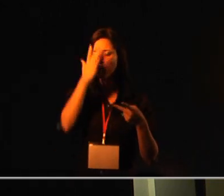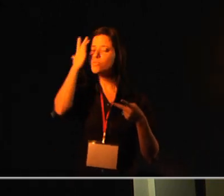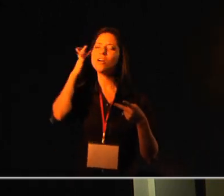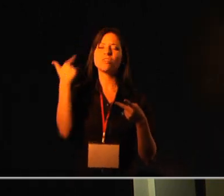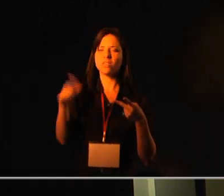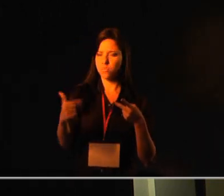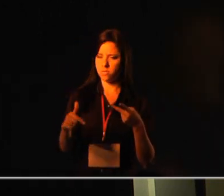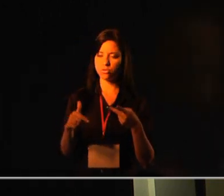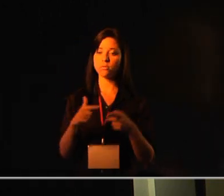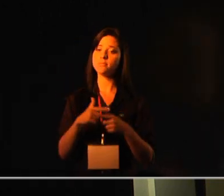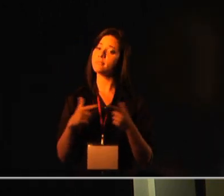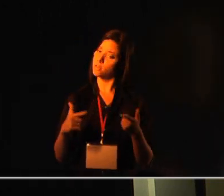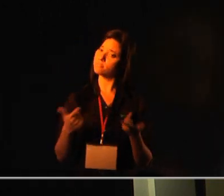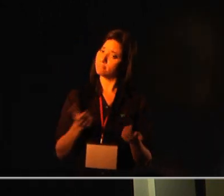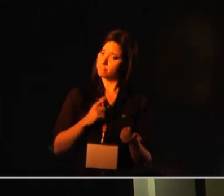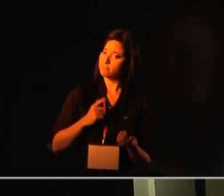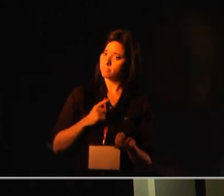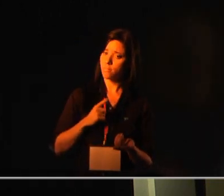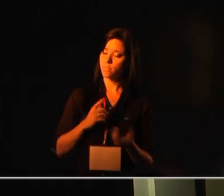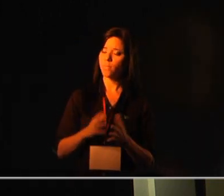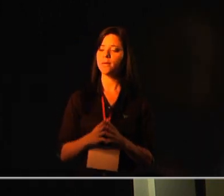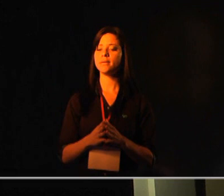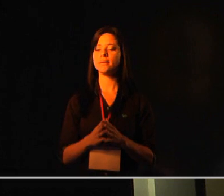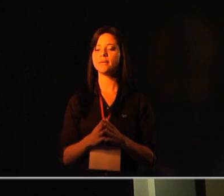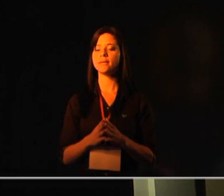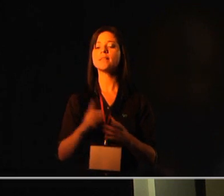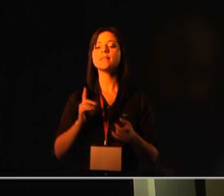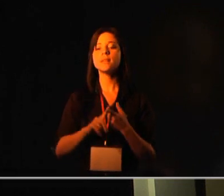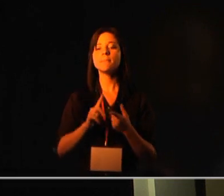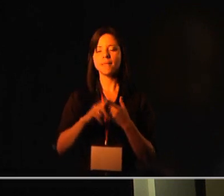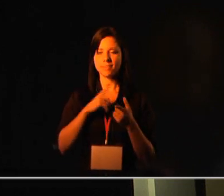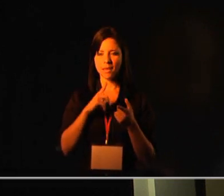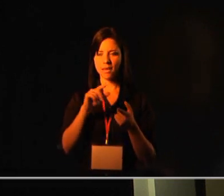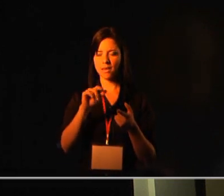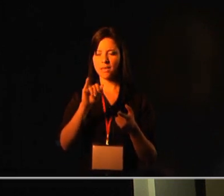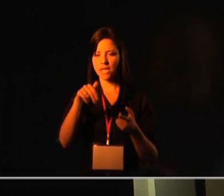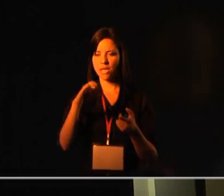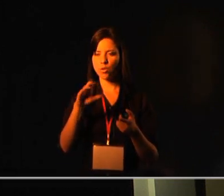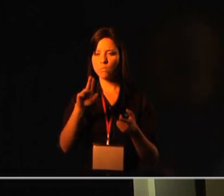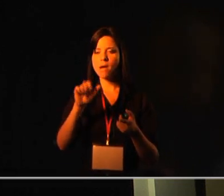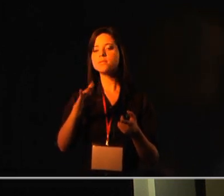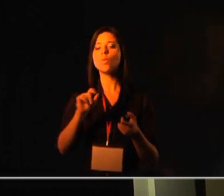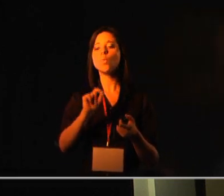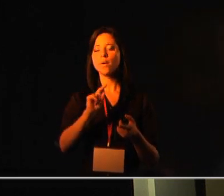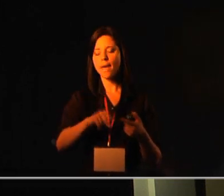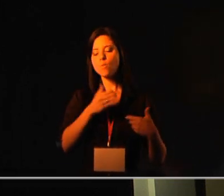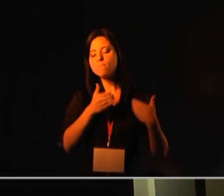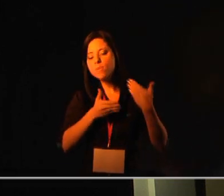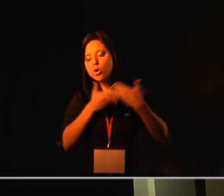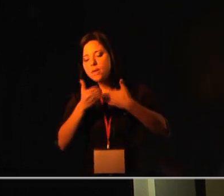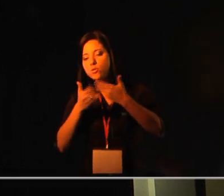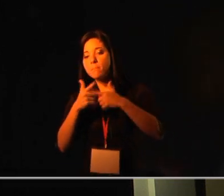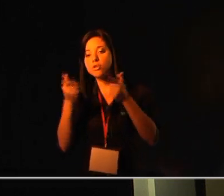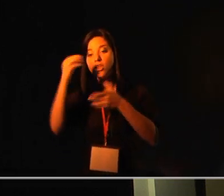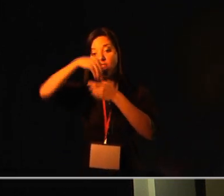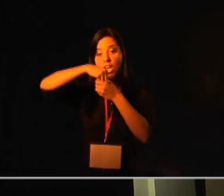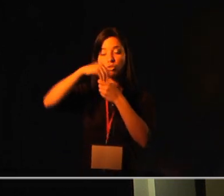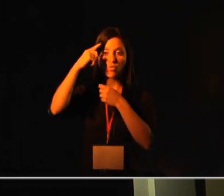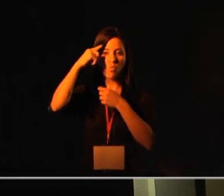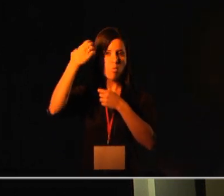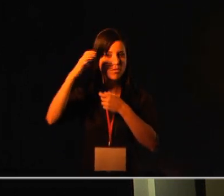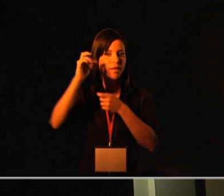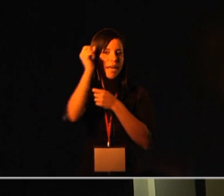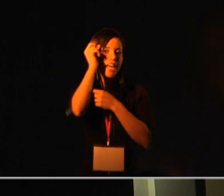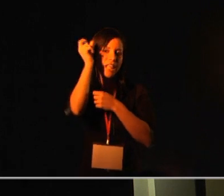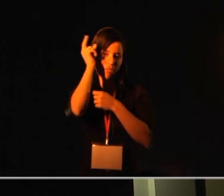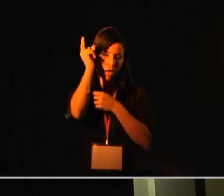existe, mas é provado que existe, ou seja, a incubação é o processamento inconsciente da criatividade. Ou